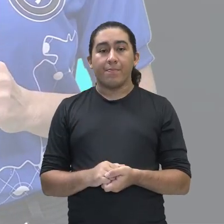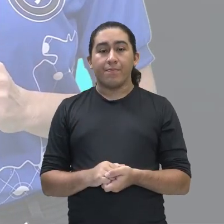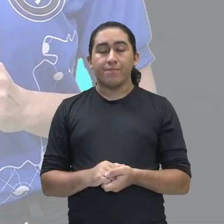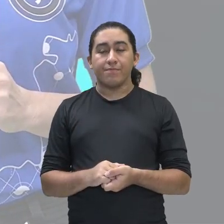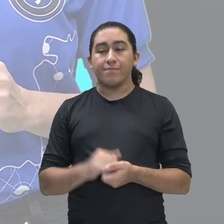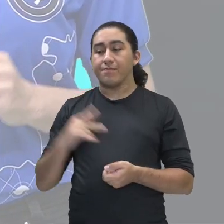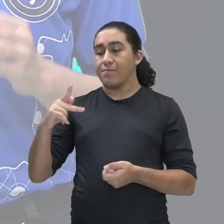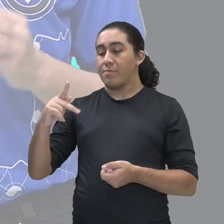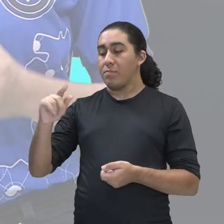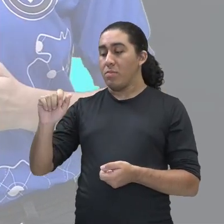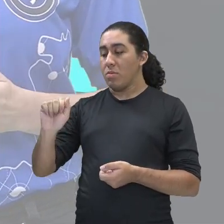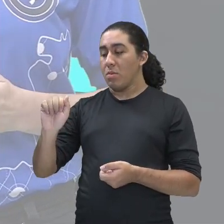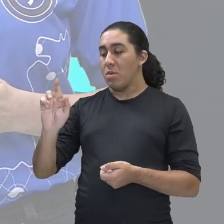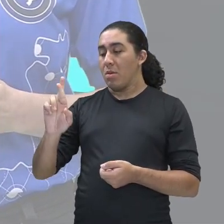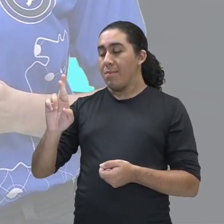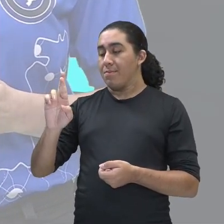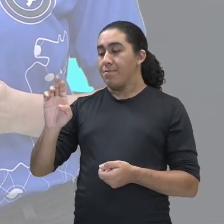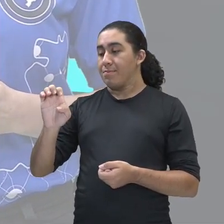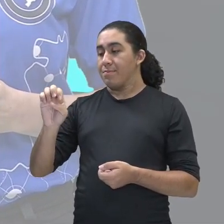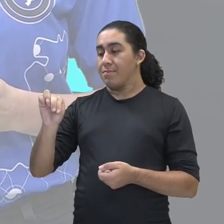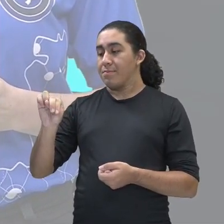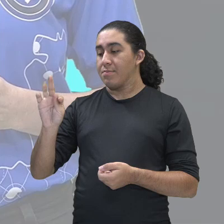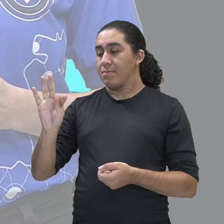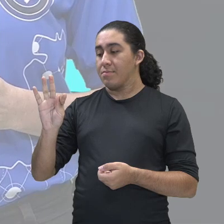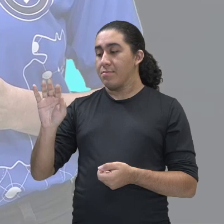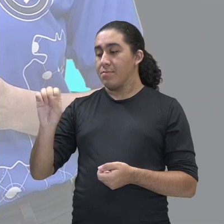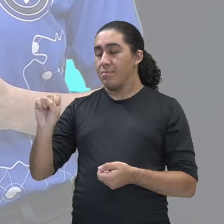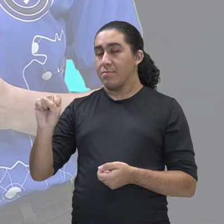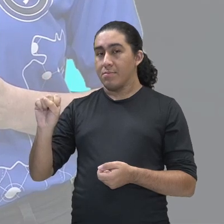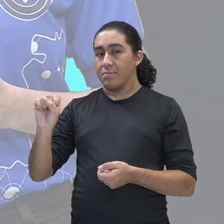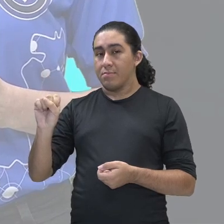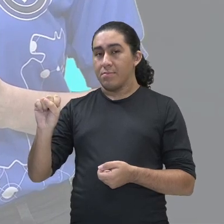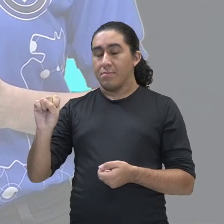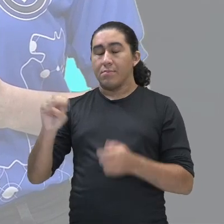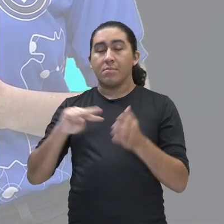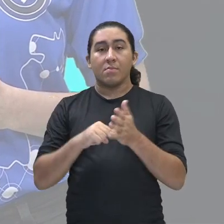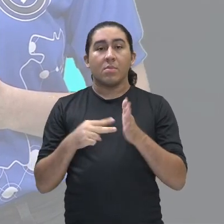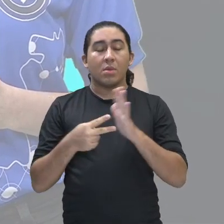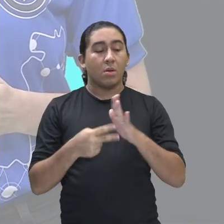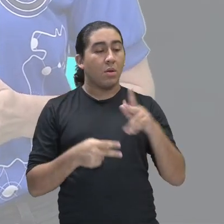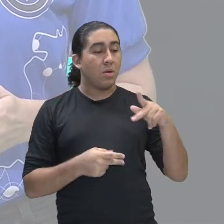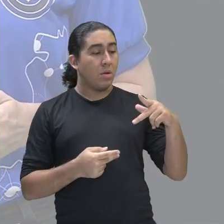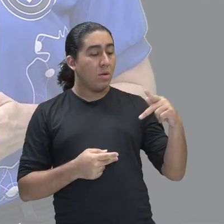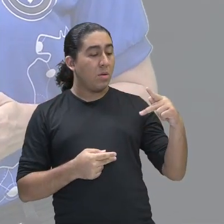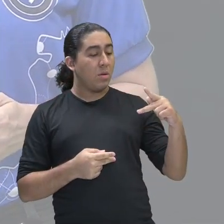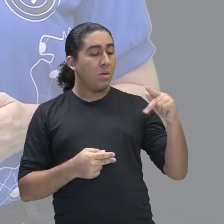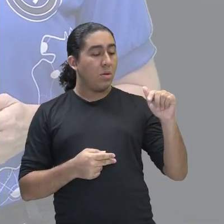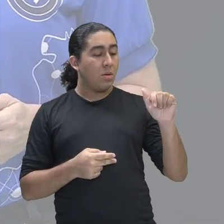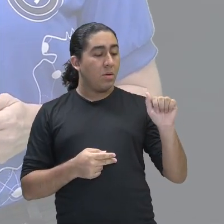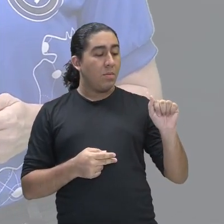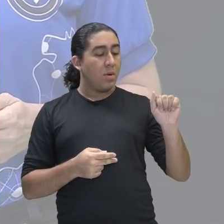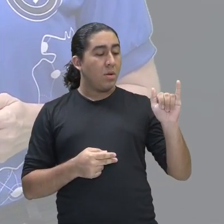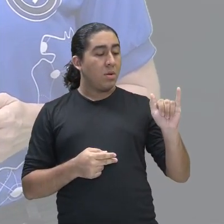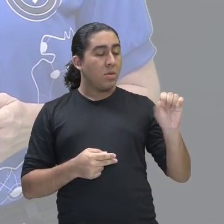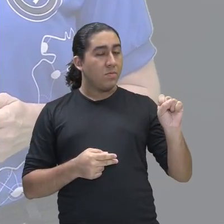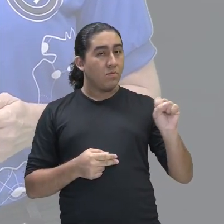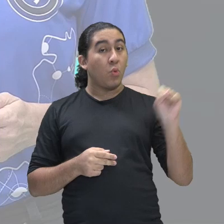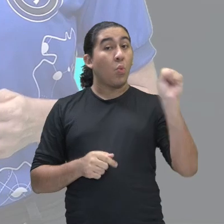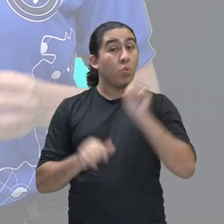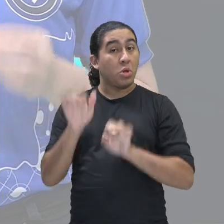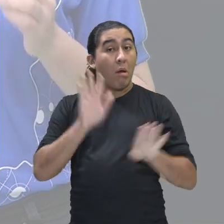filhos? Nós temos a palavra parents, parents, parents. Tomem cuidado com essa palavra,